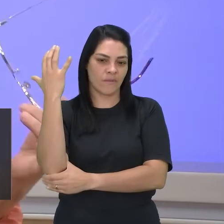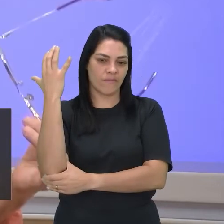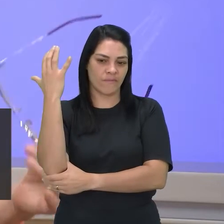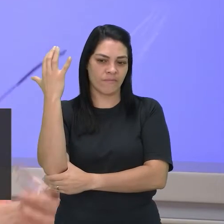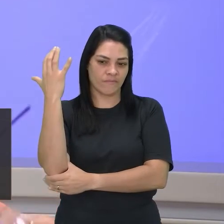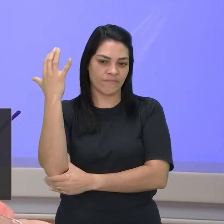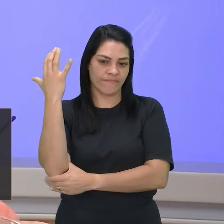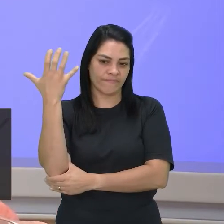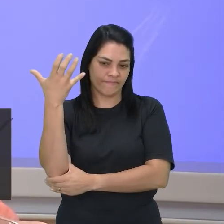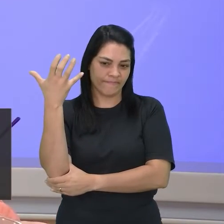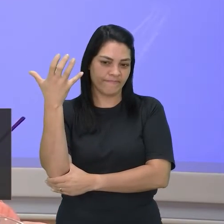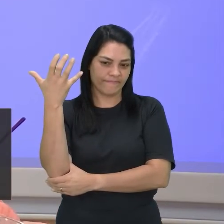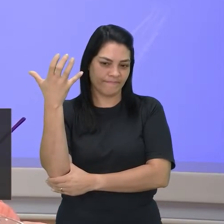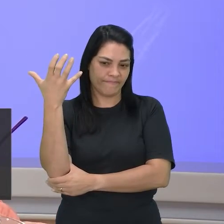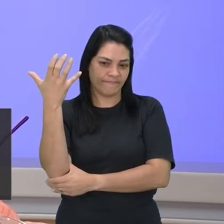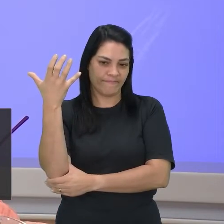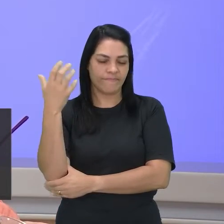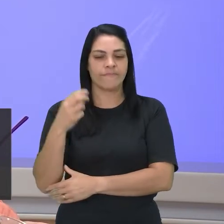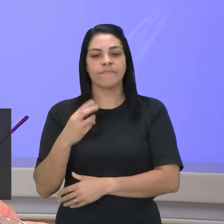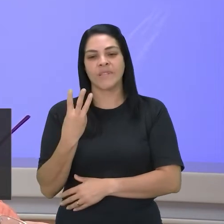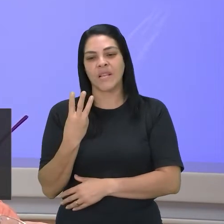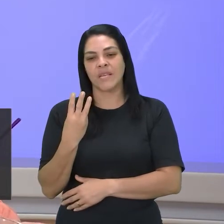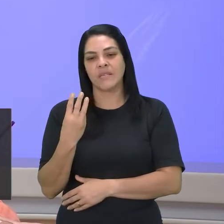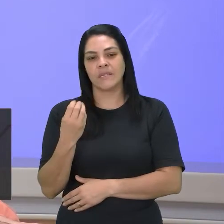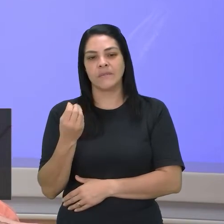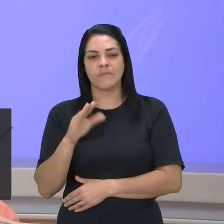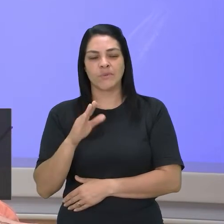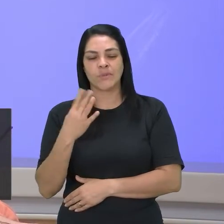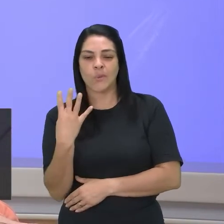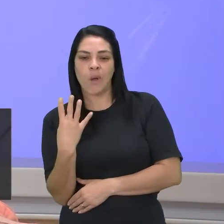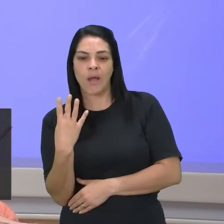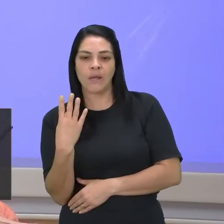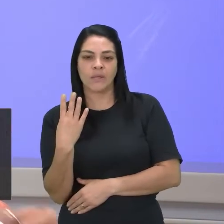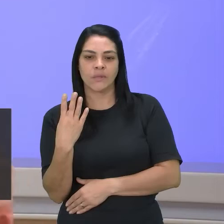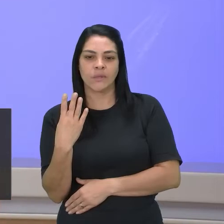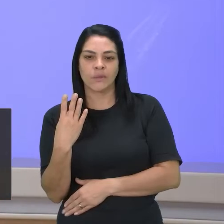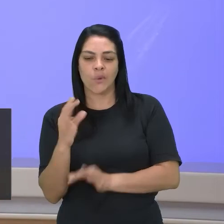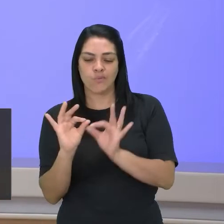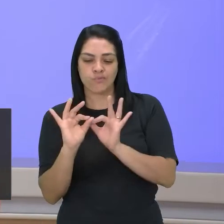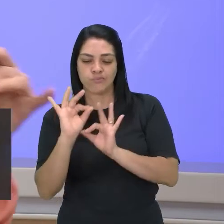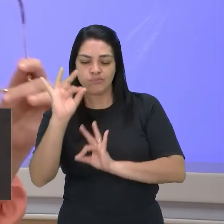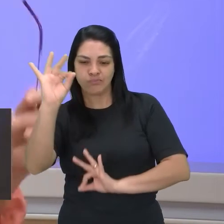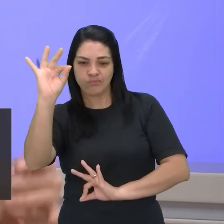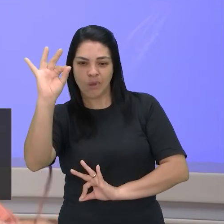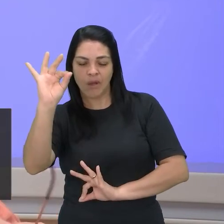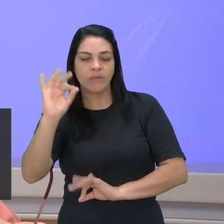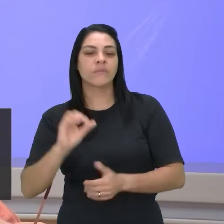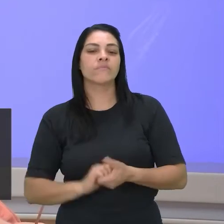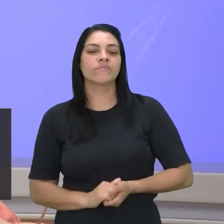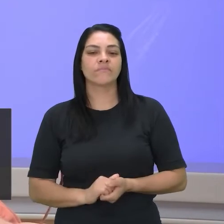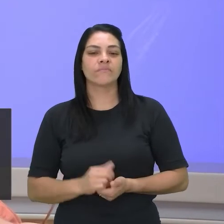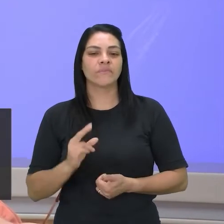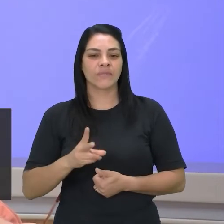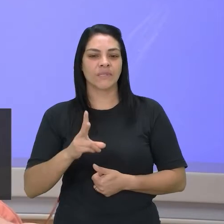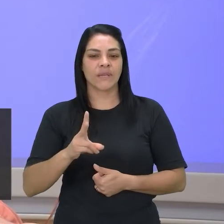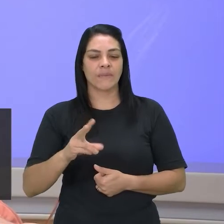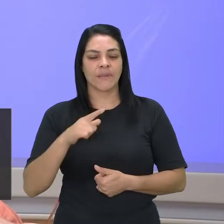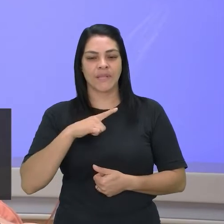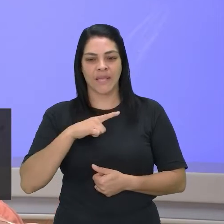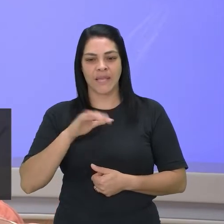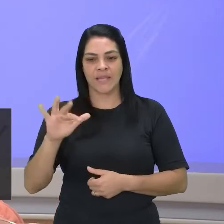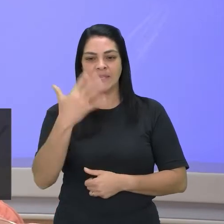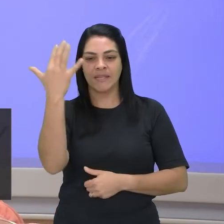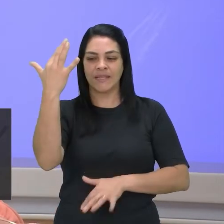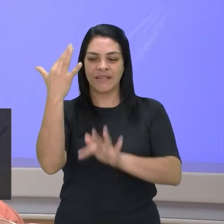a de árvore, que dá mais de 3, 4 metros, né? E agora ela sempre, todo ano ela está florindo e eu